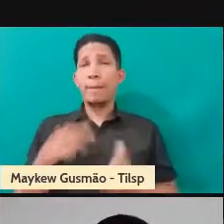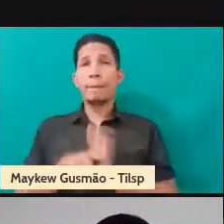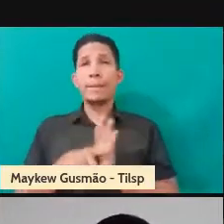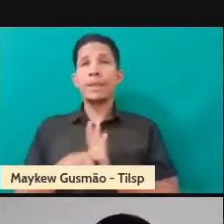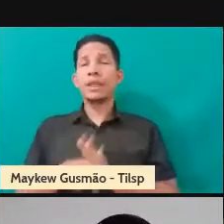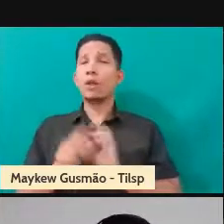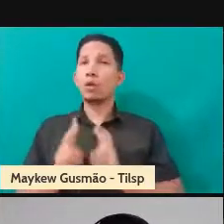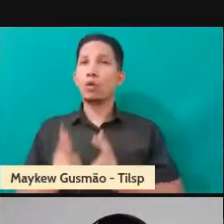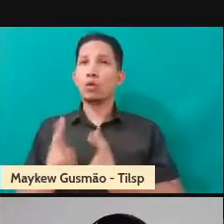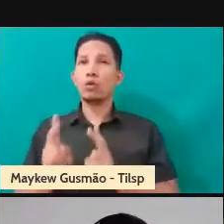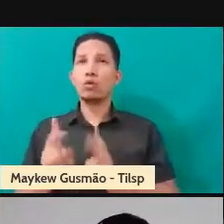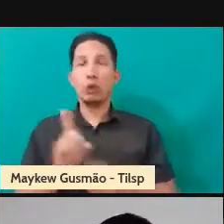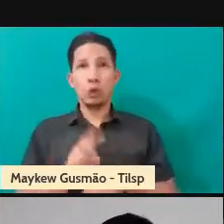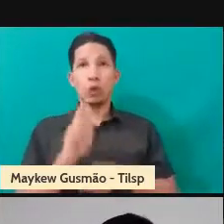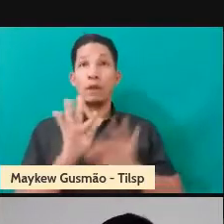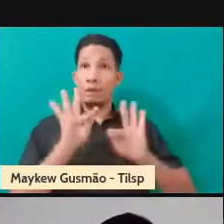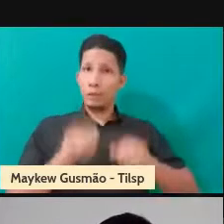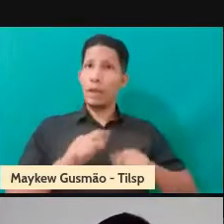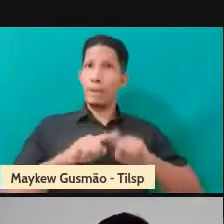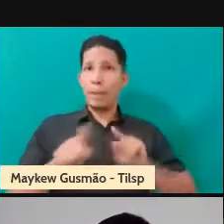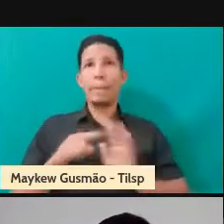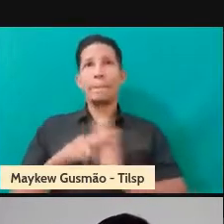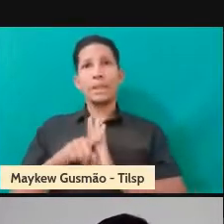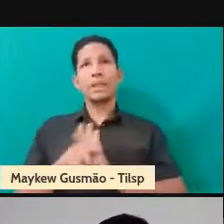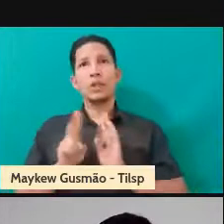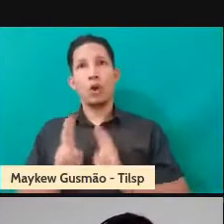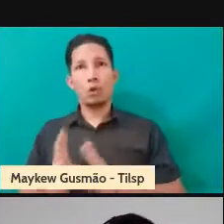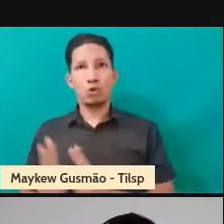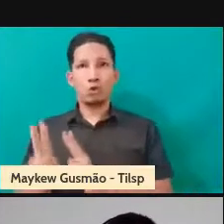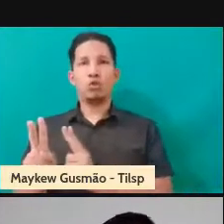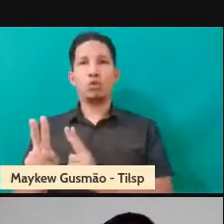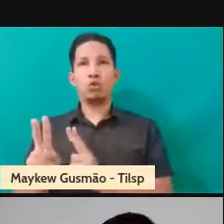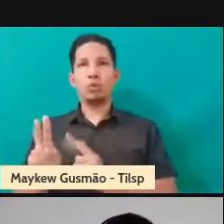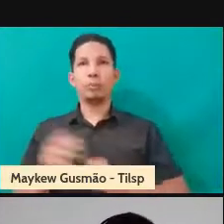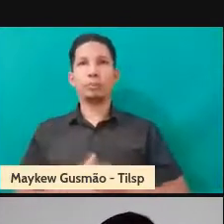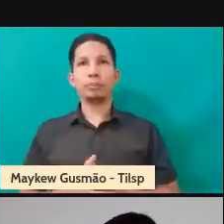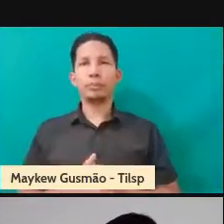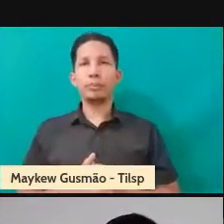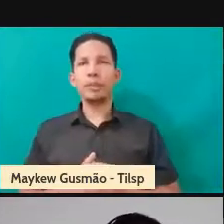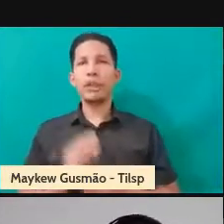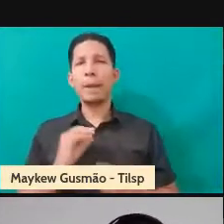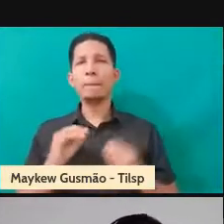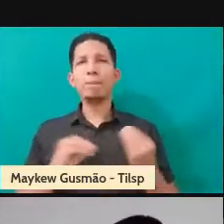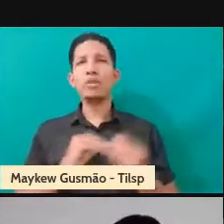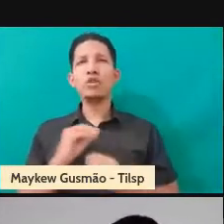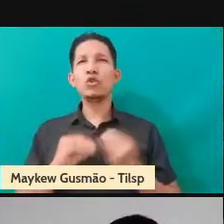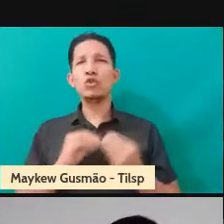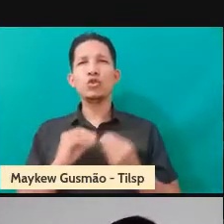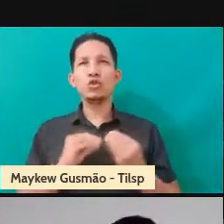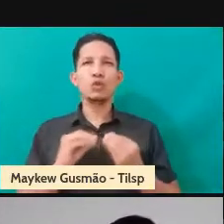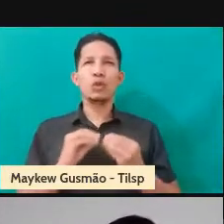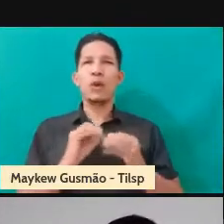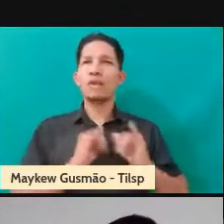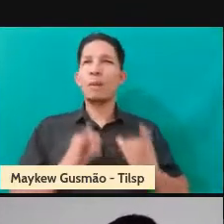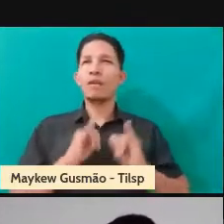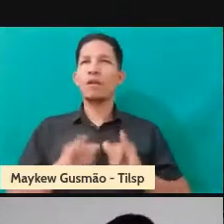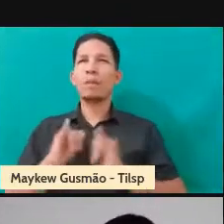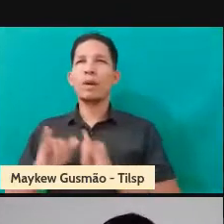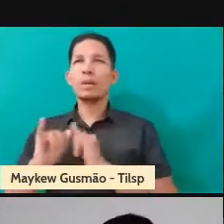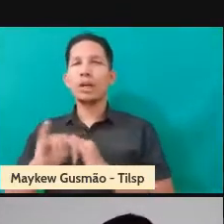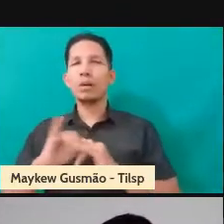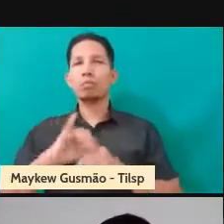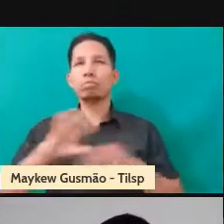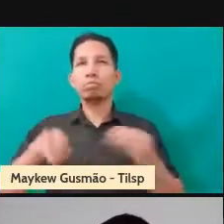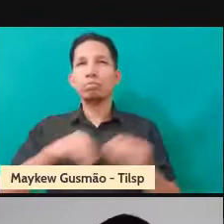de terminar o doutorado. Então, é uma mescla de muitas informações sobre o que é